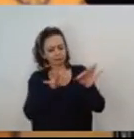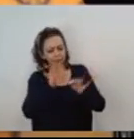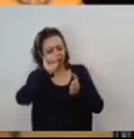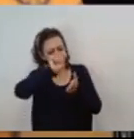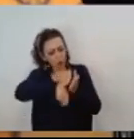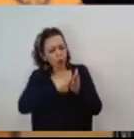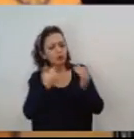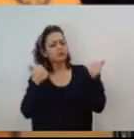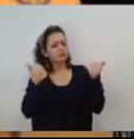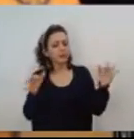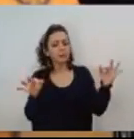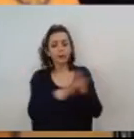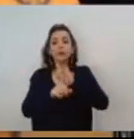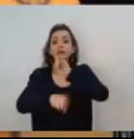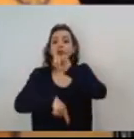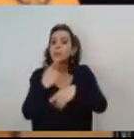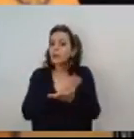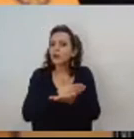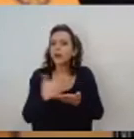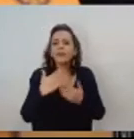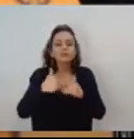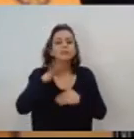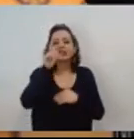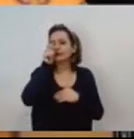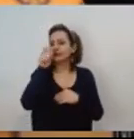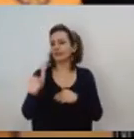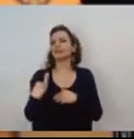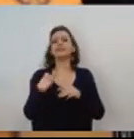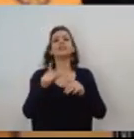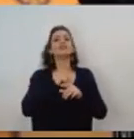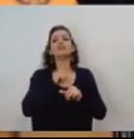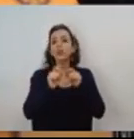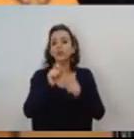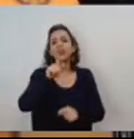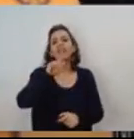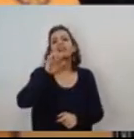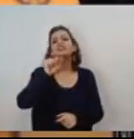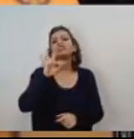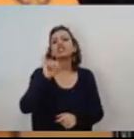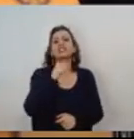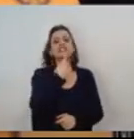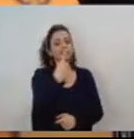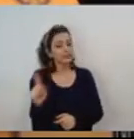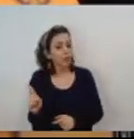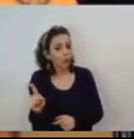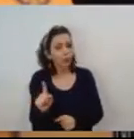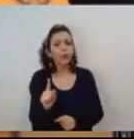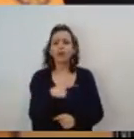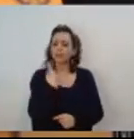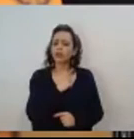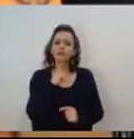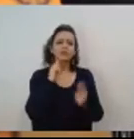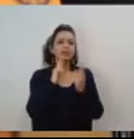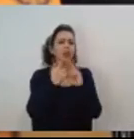gestão do fornecedor ou a gente tem reuniões mensais é tem a oportunidade de melhoria de embalagem meio a